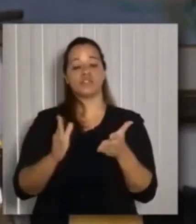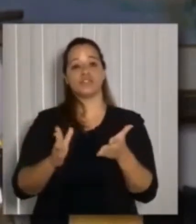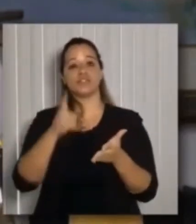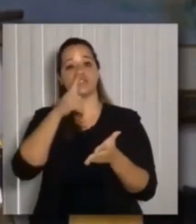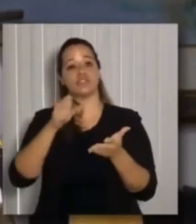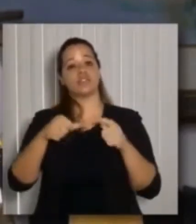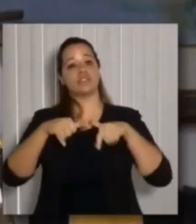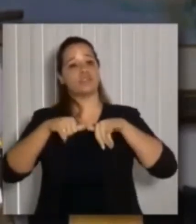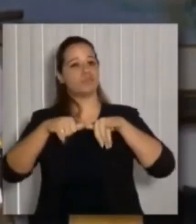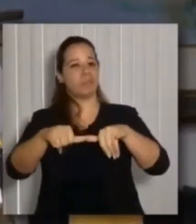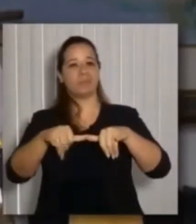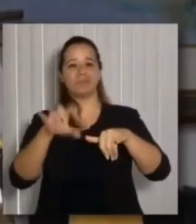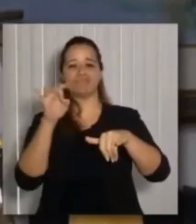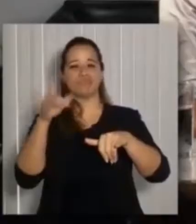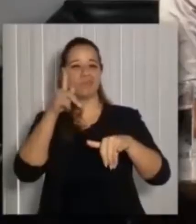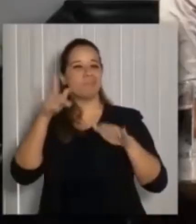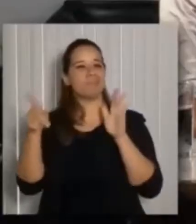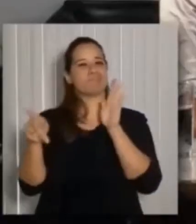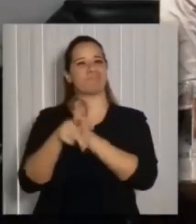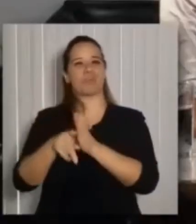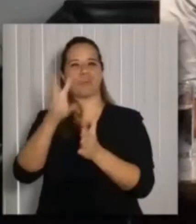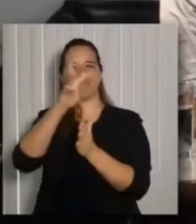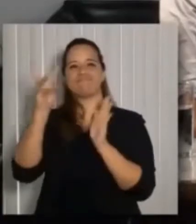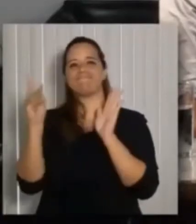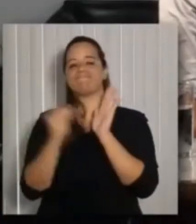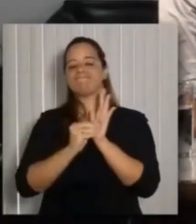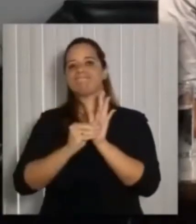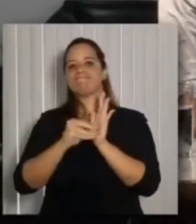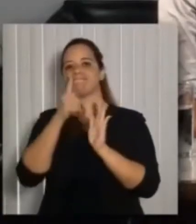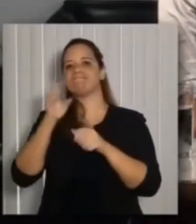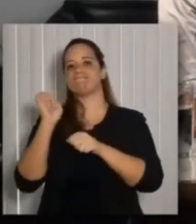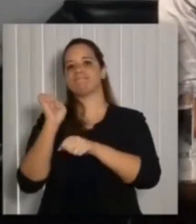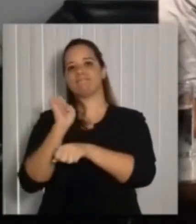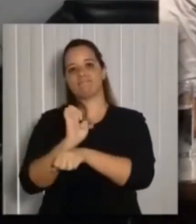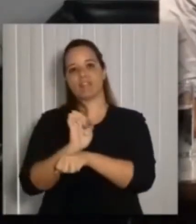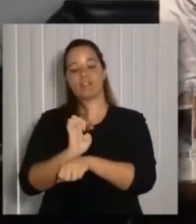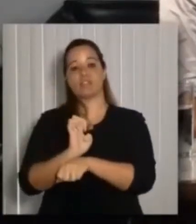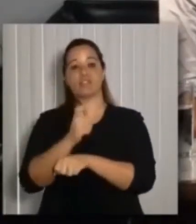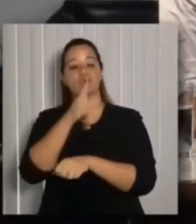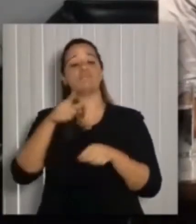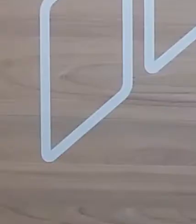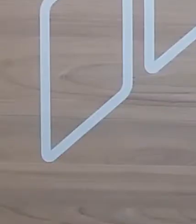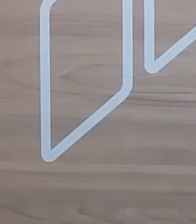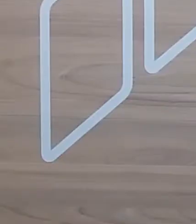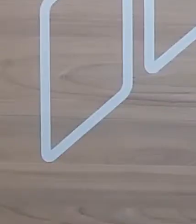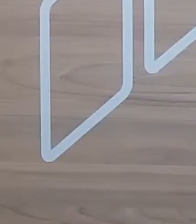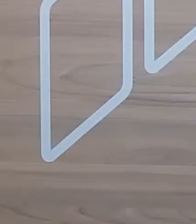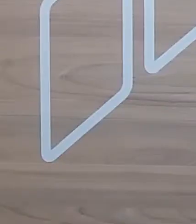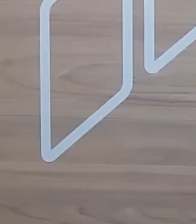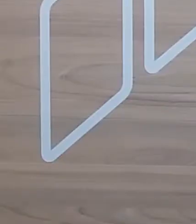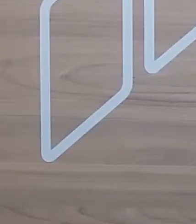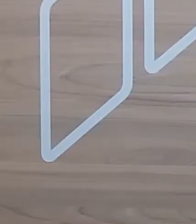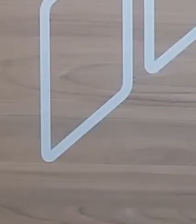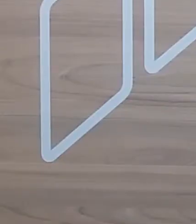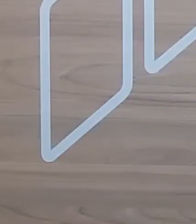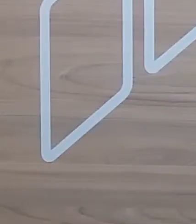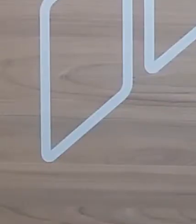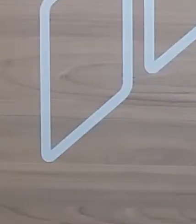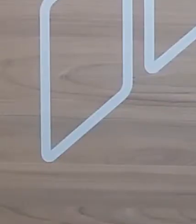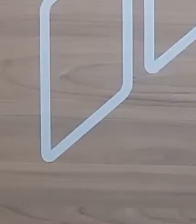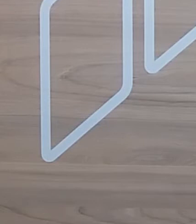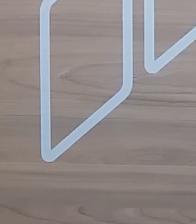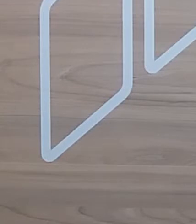gerir supermercado não é atribuição definitivamente do Estado e é da sociedade. Engraçado que essa história